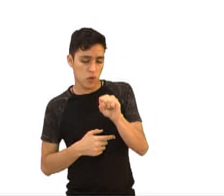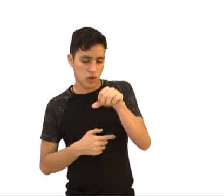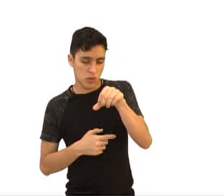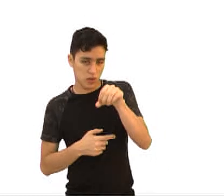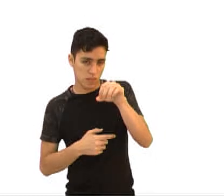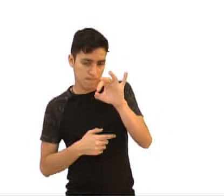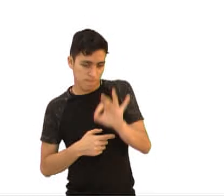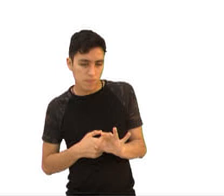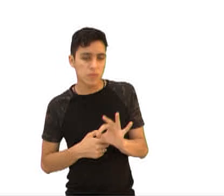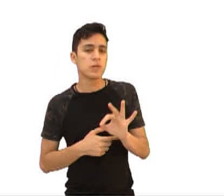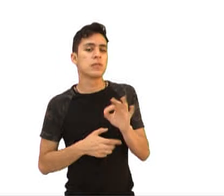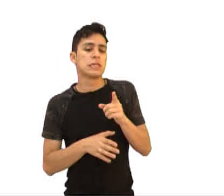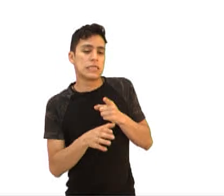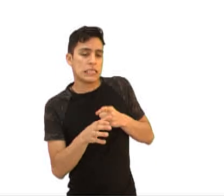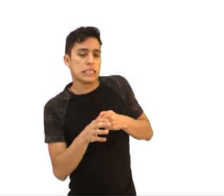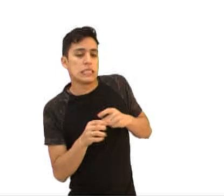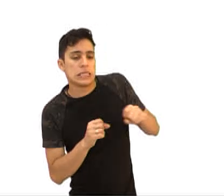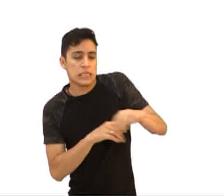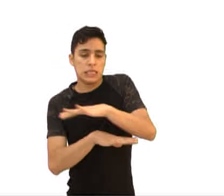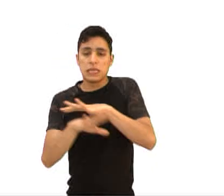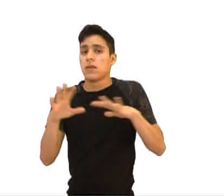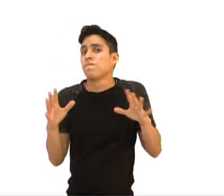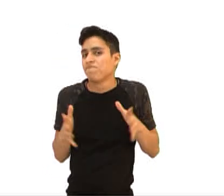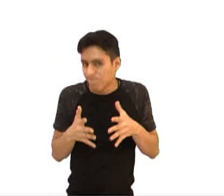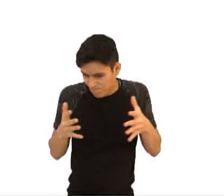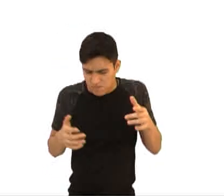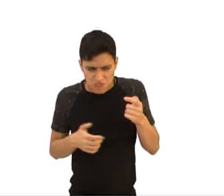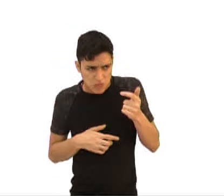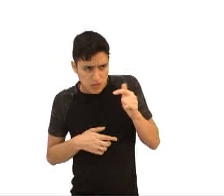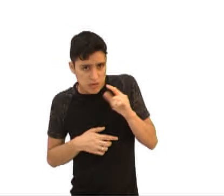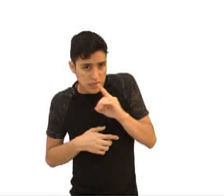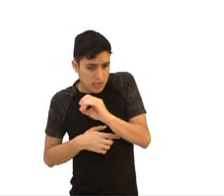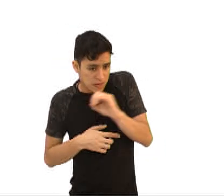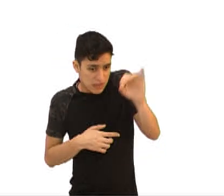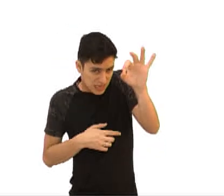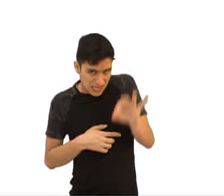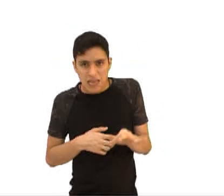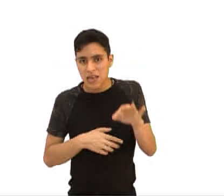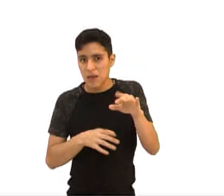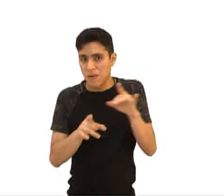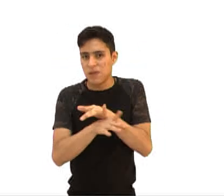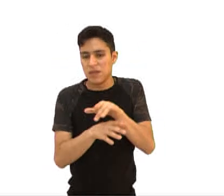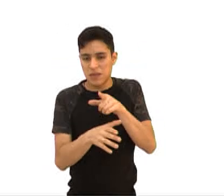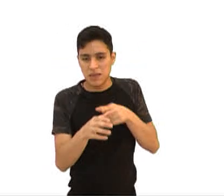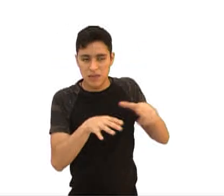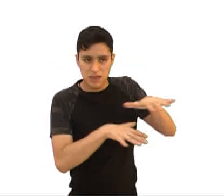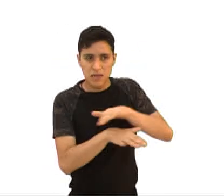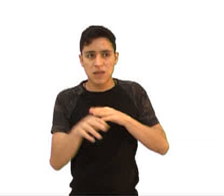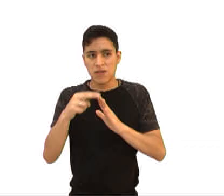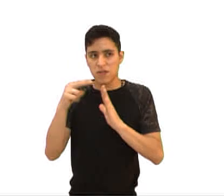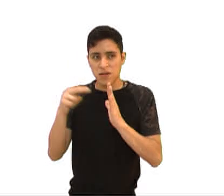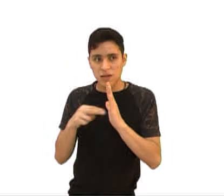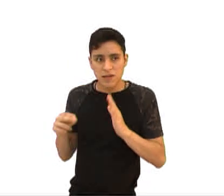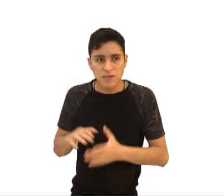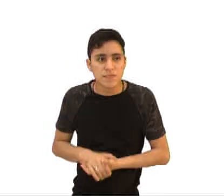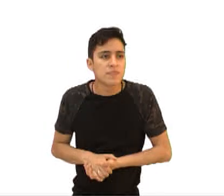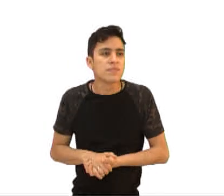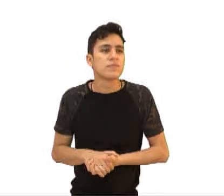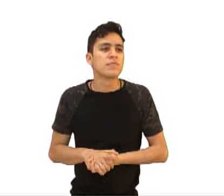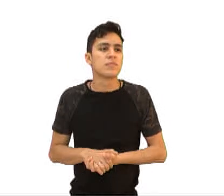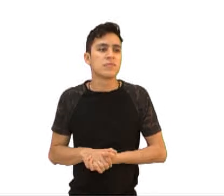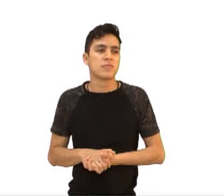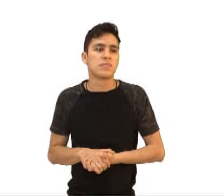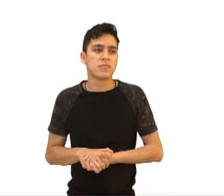uma urbanização bem expressiva, aí, né, quase 100% urbanizado. Na Nova Zelândia, 86%, já é o segundo país